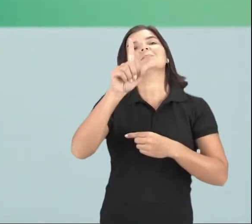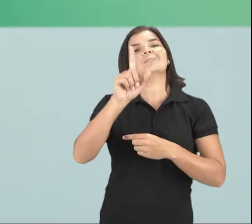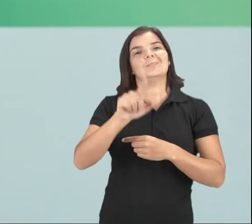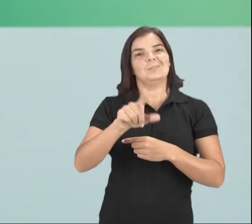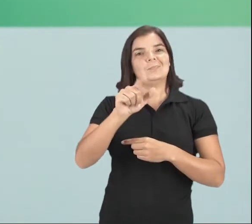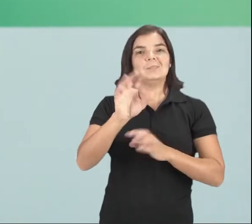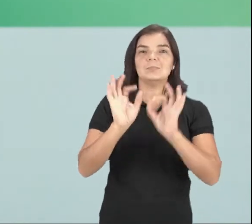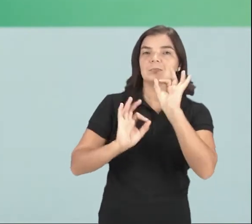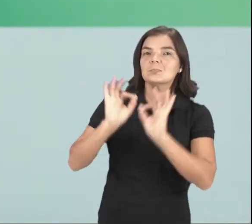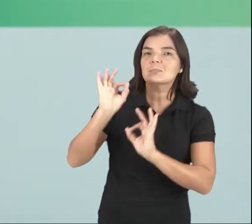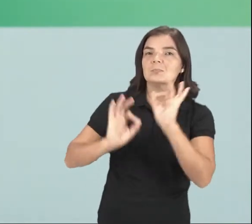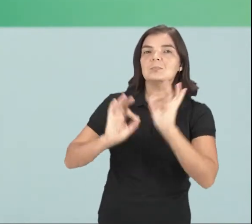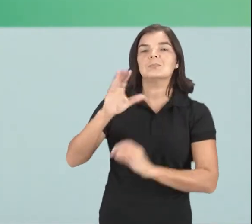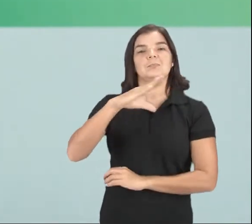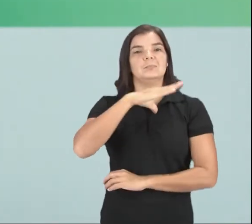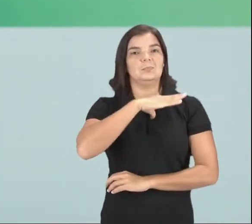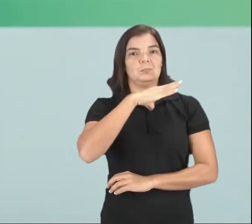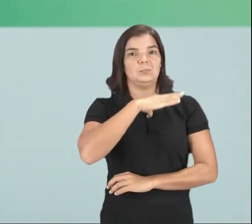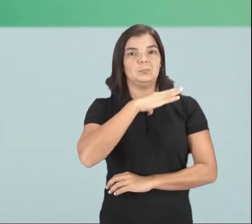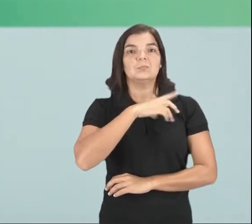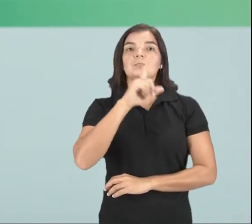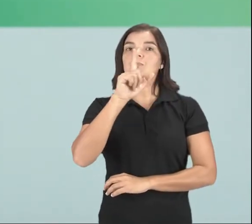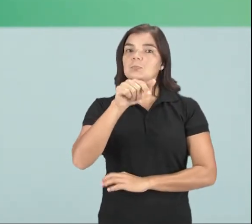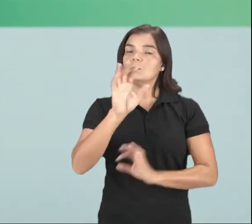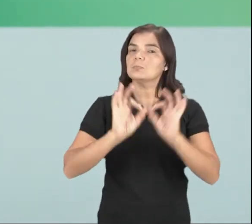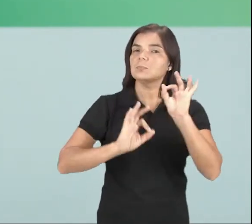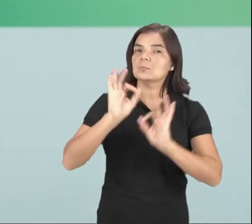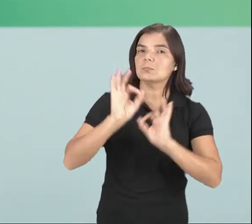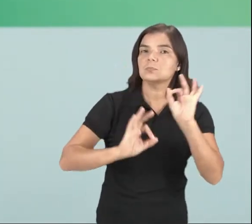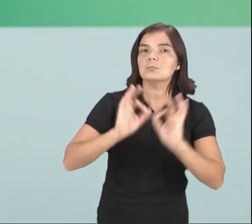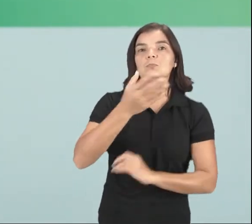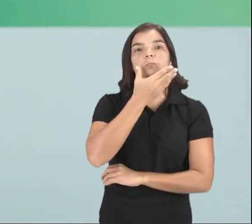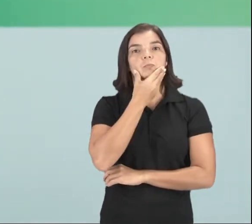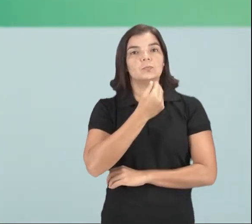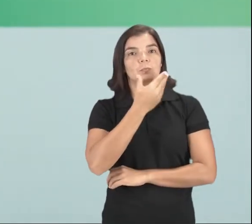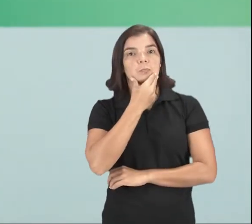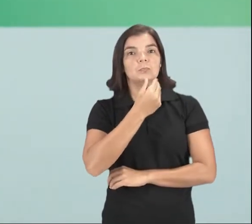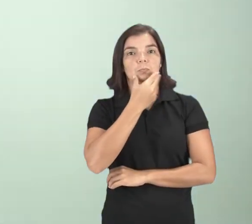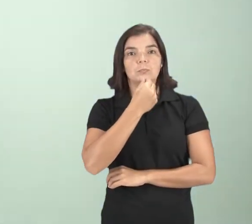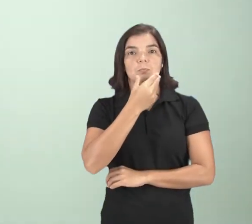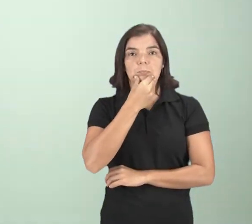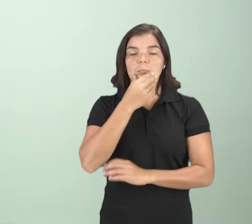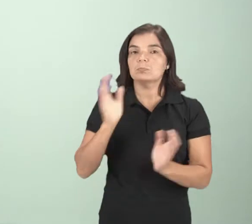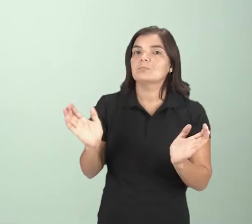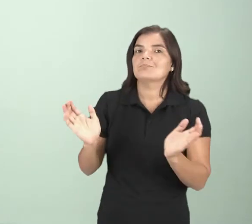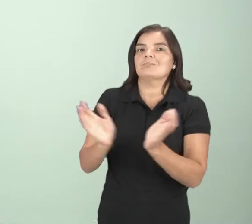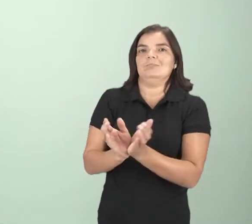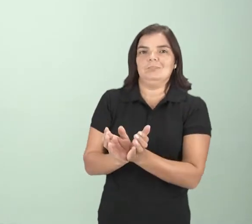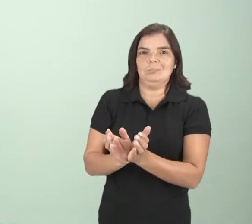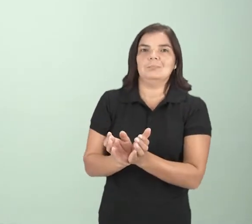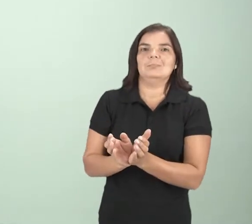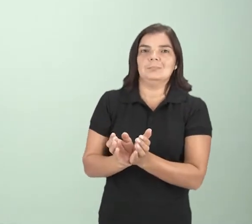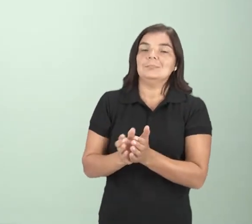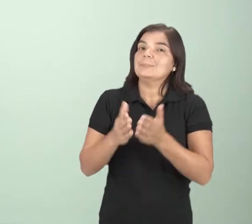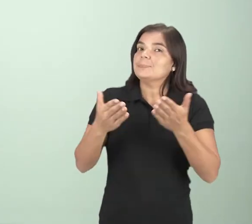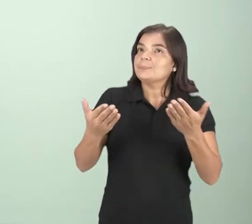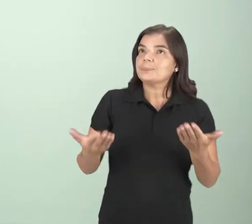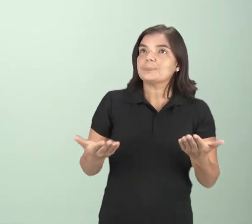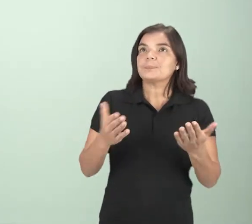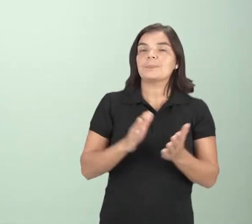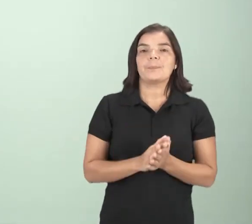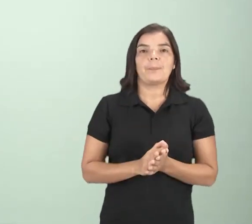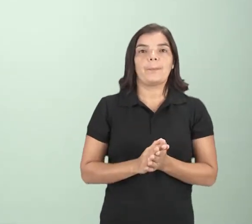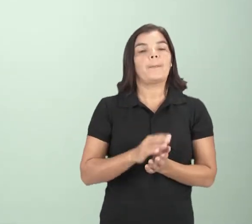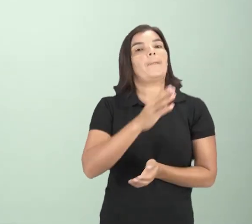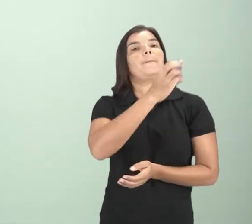aquilo que vai organizar a cidade, é aquilo que vai organizar o homem na coletividade. Então,